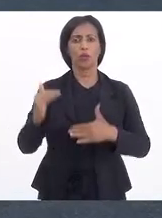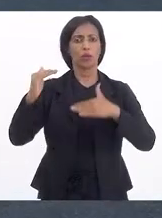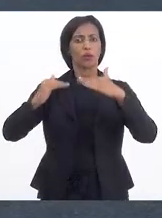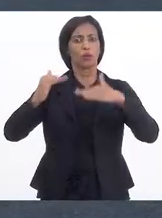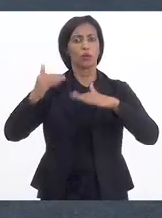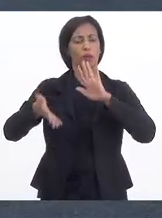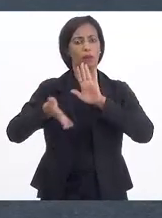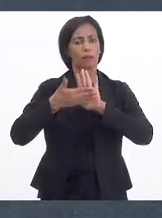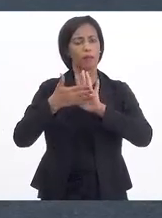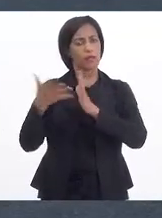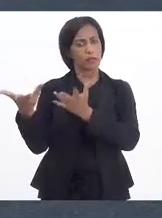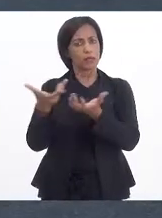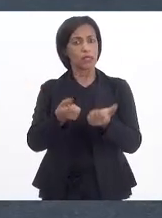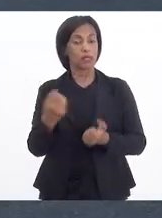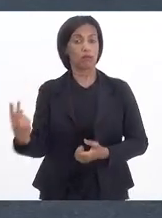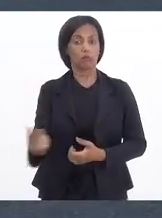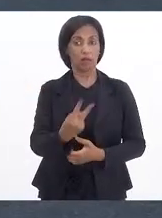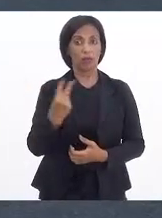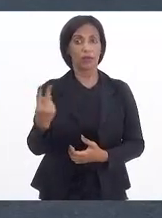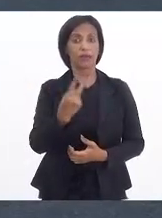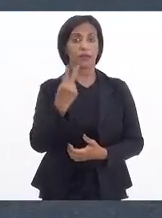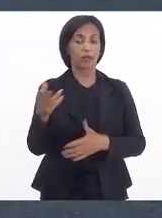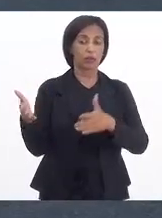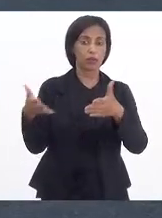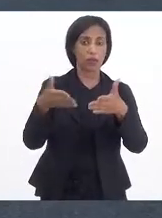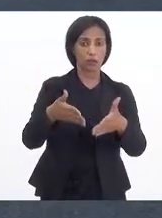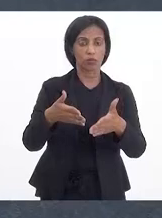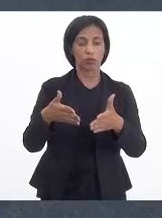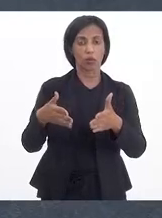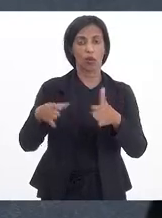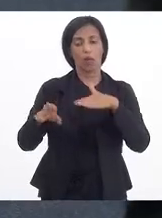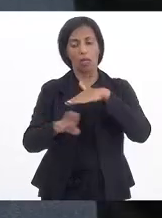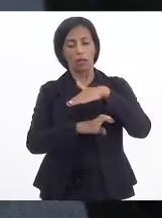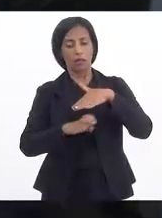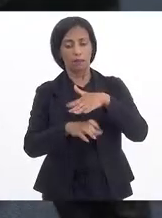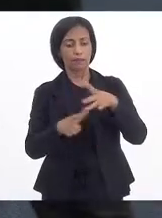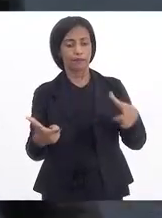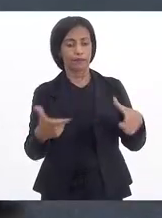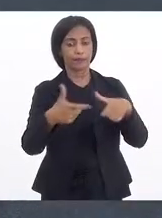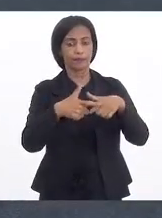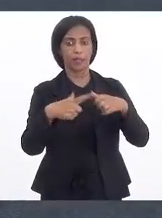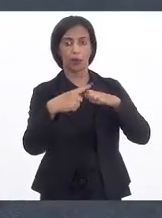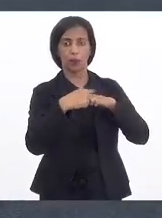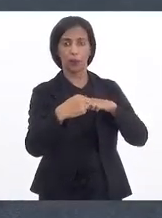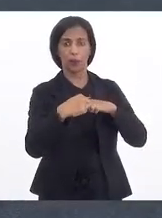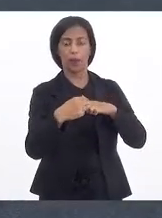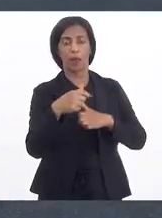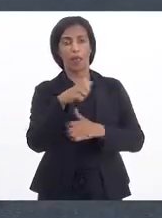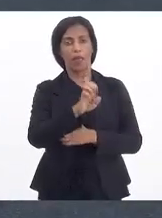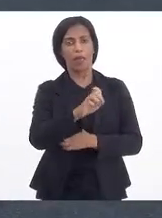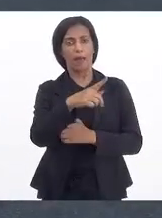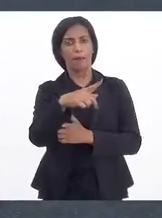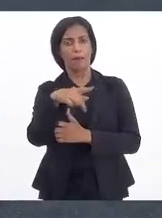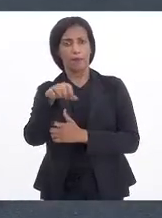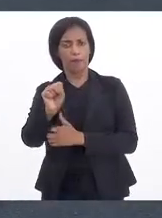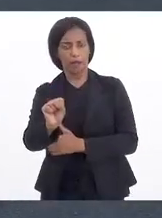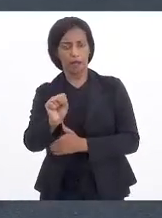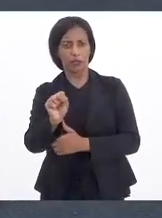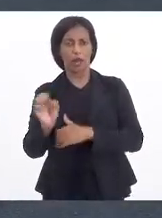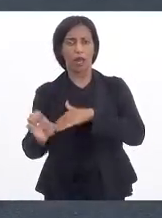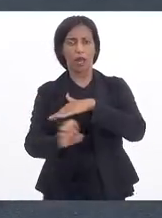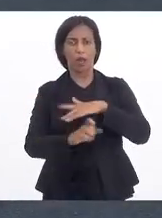mérito parecer é favorável valorizando não só o microempreendedor como neste caso especificamente as chamadas apps as